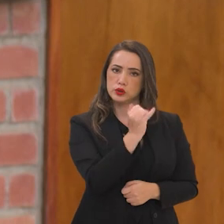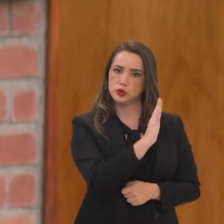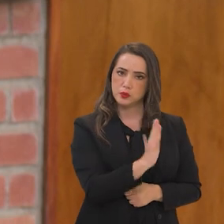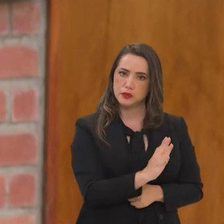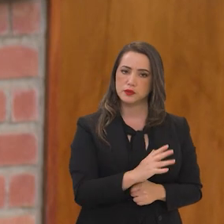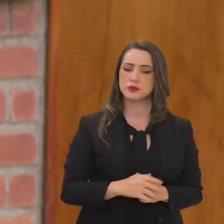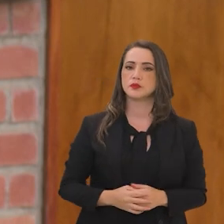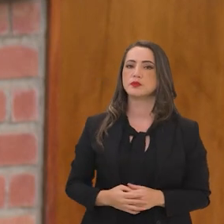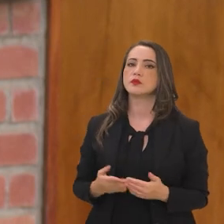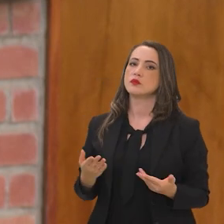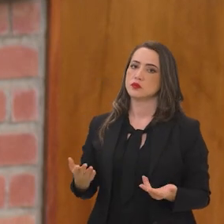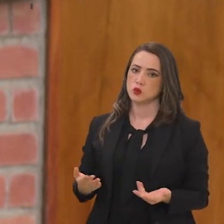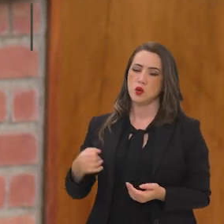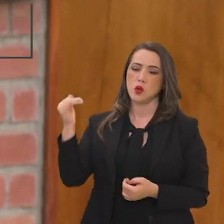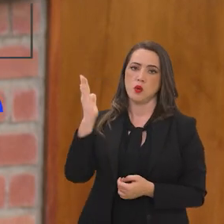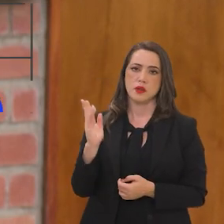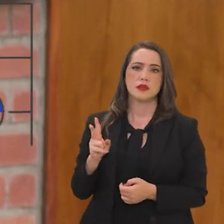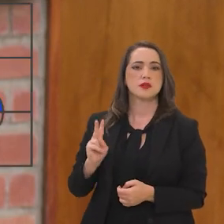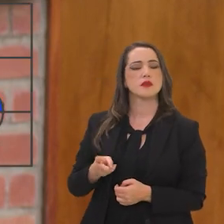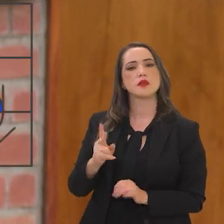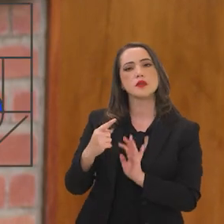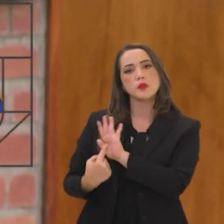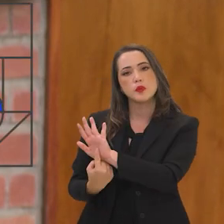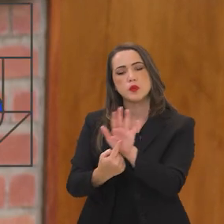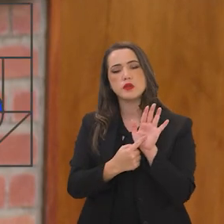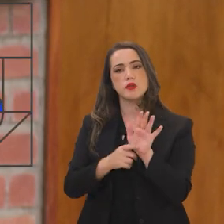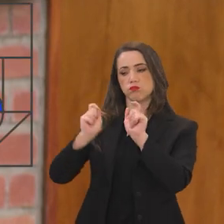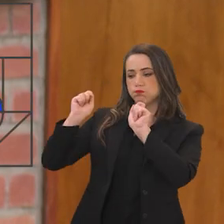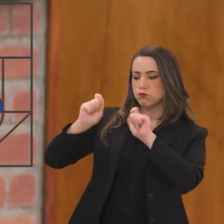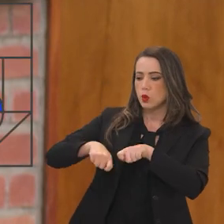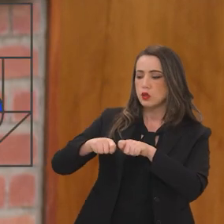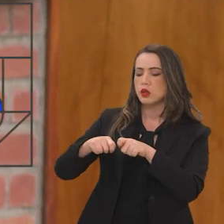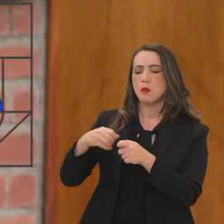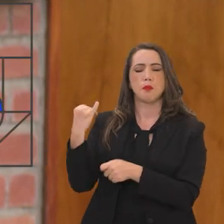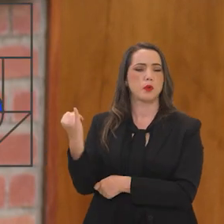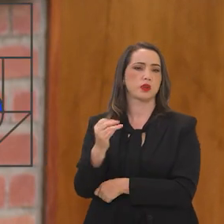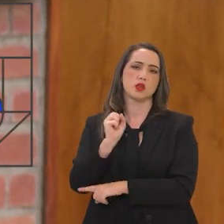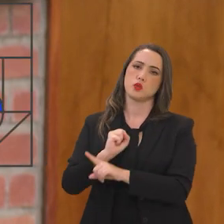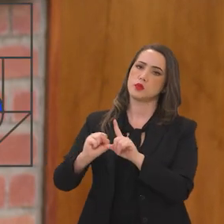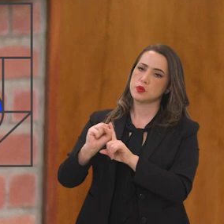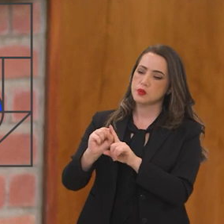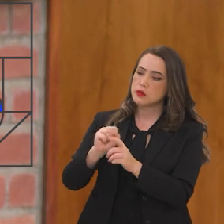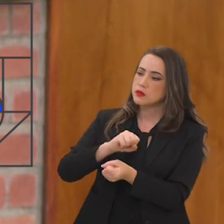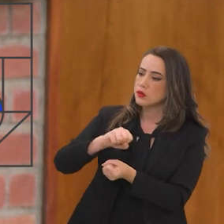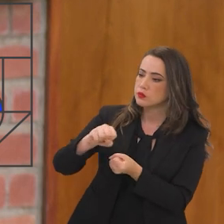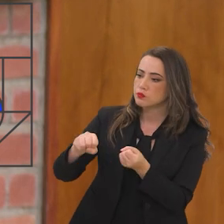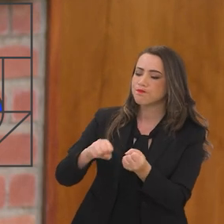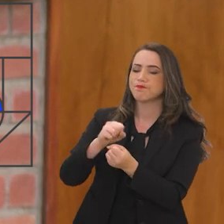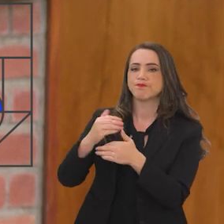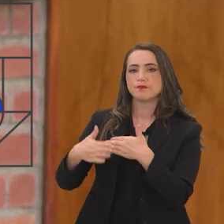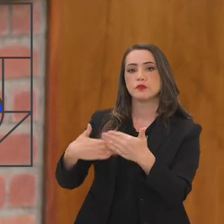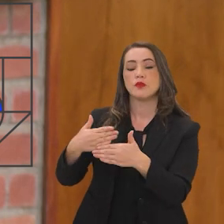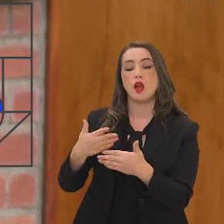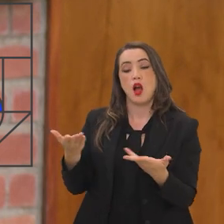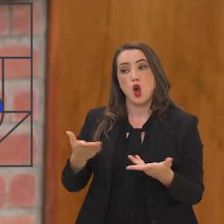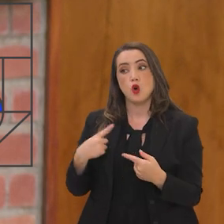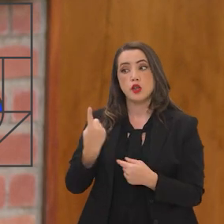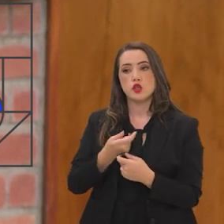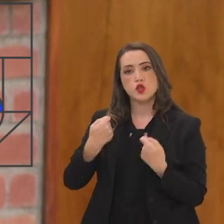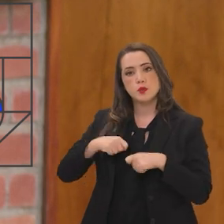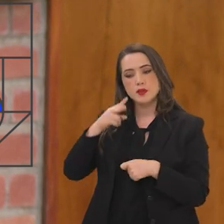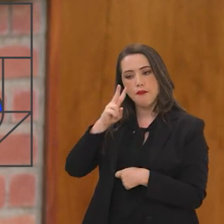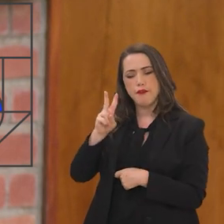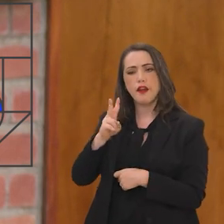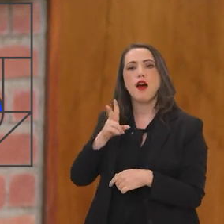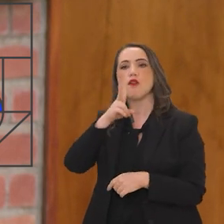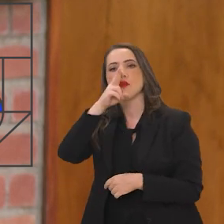né o Brasil ele sempre colocado como uma potência socioambiental né Eu acho que agora a gente gostaria de ver a realização dessa potência